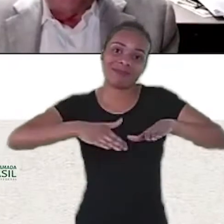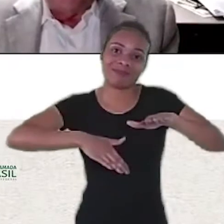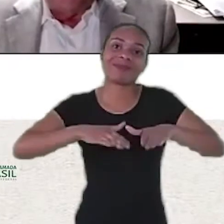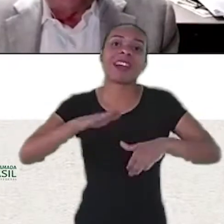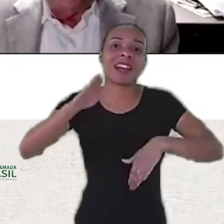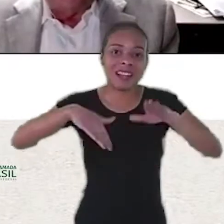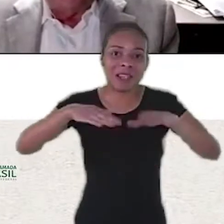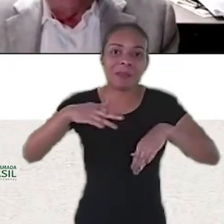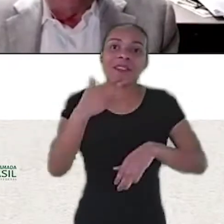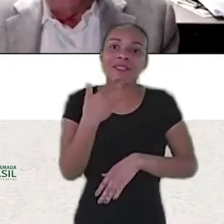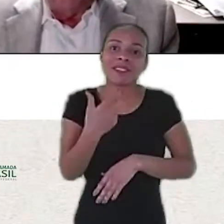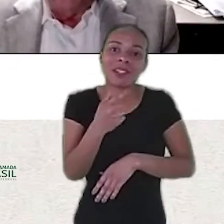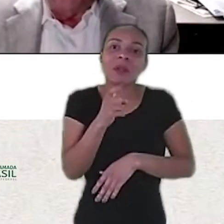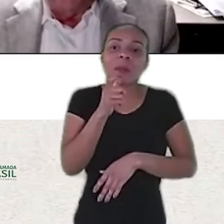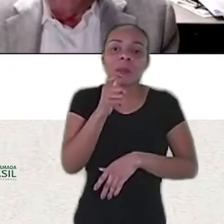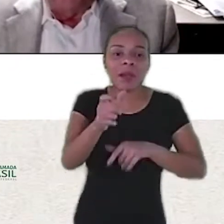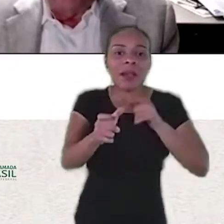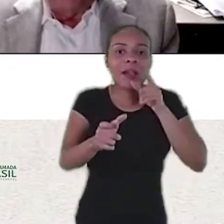Nosso uai tem